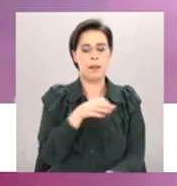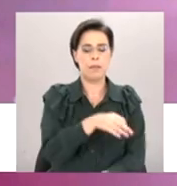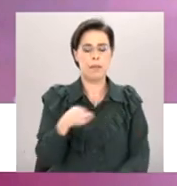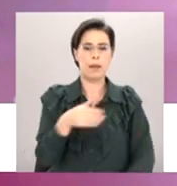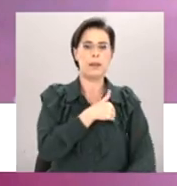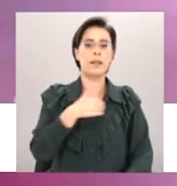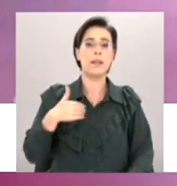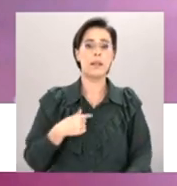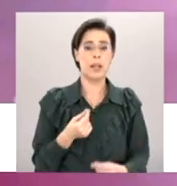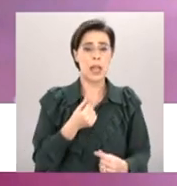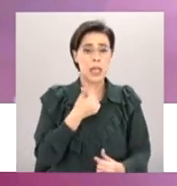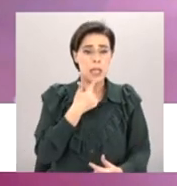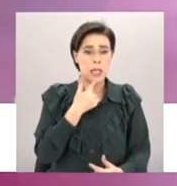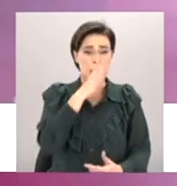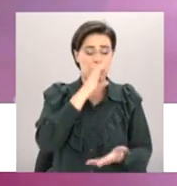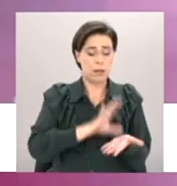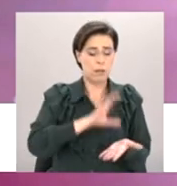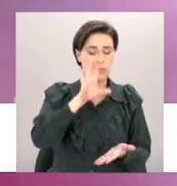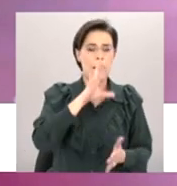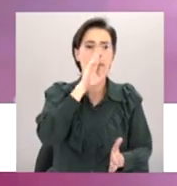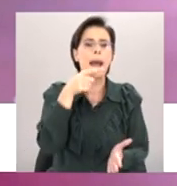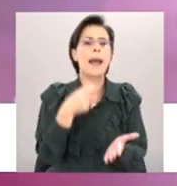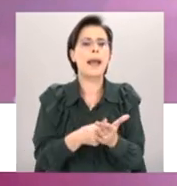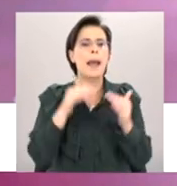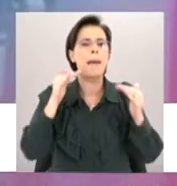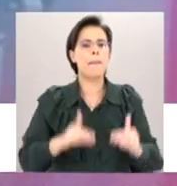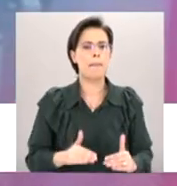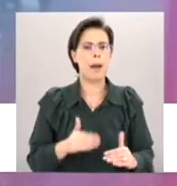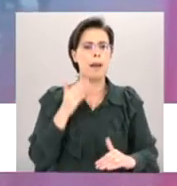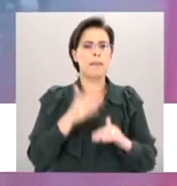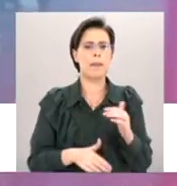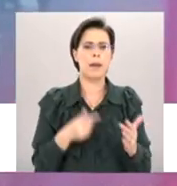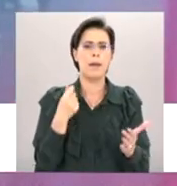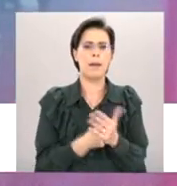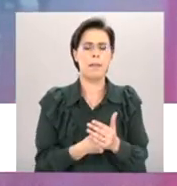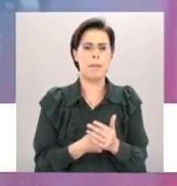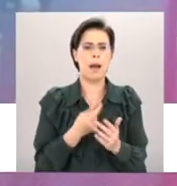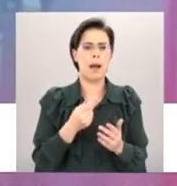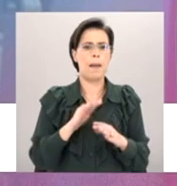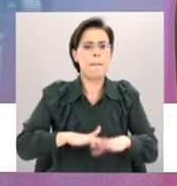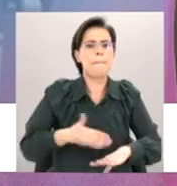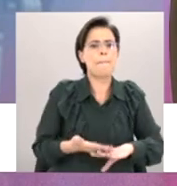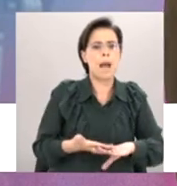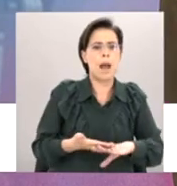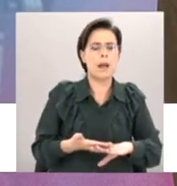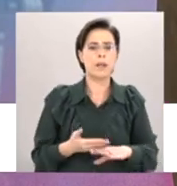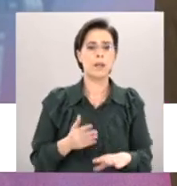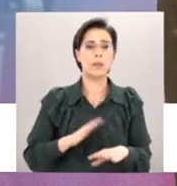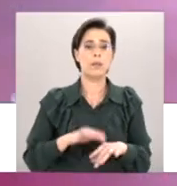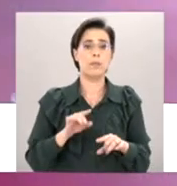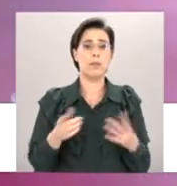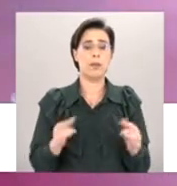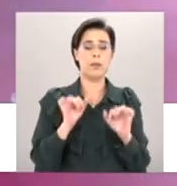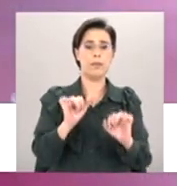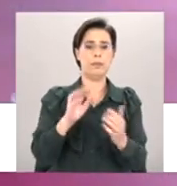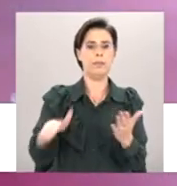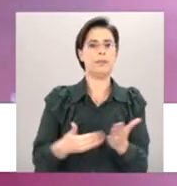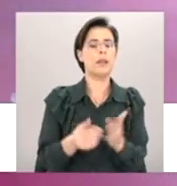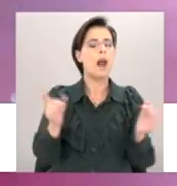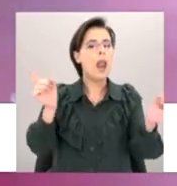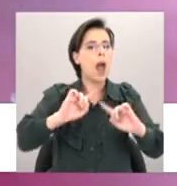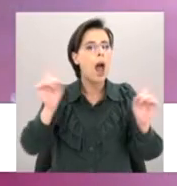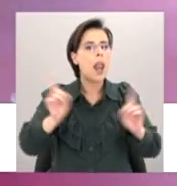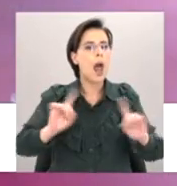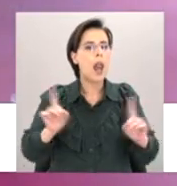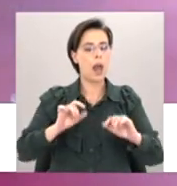ppps da Saúde postar um tanto dinheiro Hospital nesses pagam menos e de repente passam a pagar muito mais tendo em conta a vossa proposta